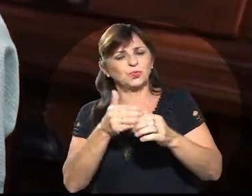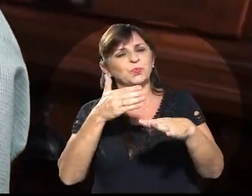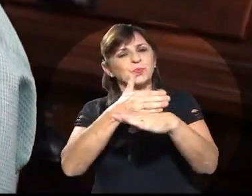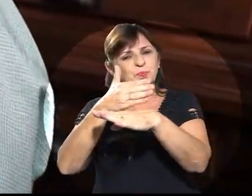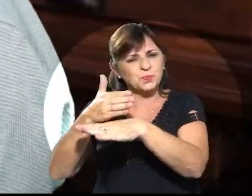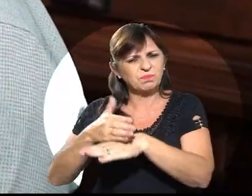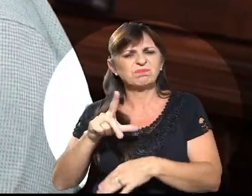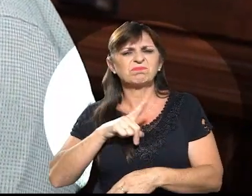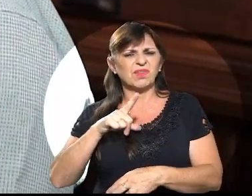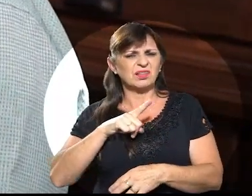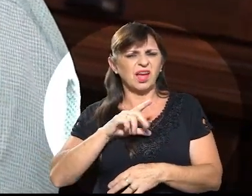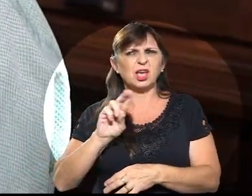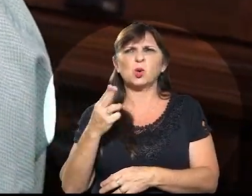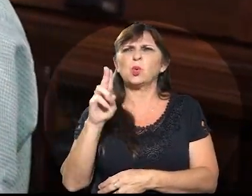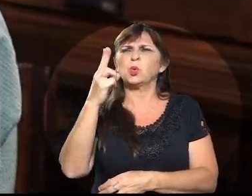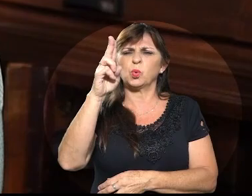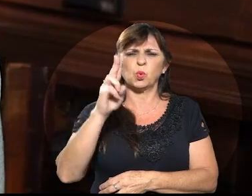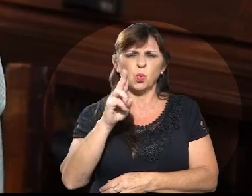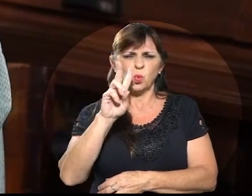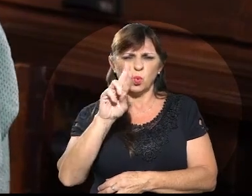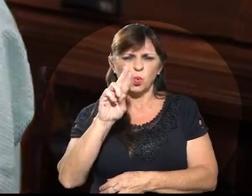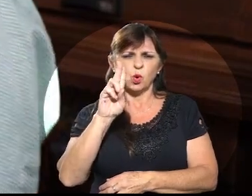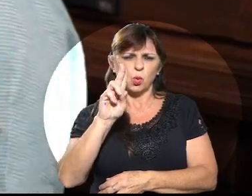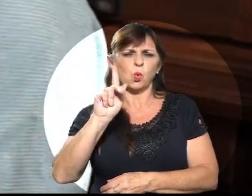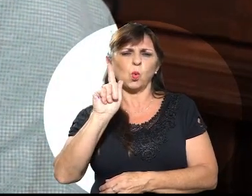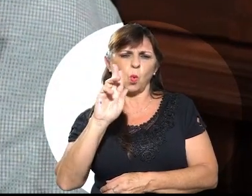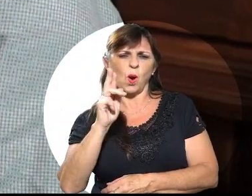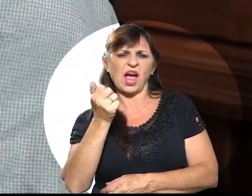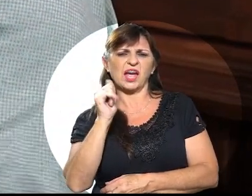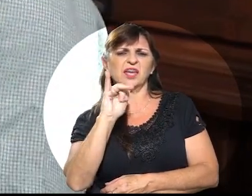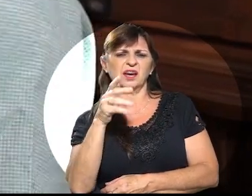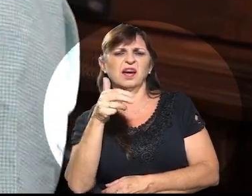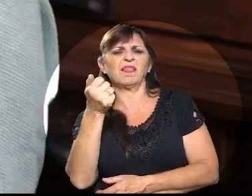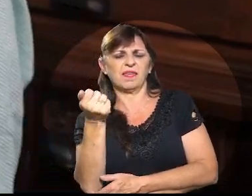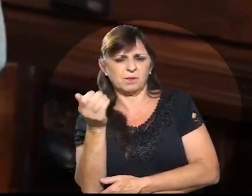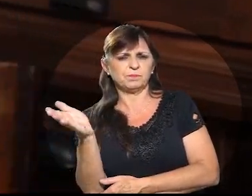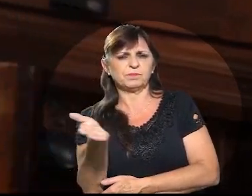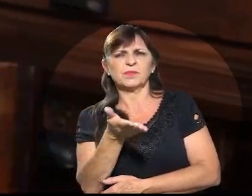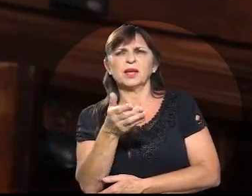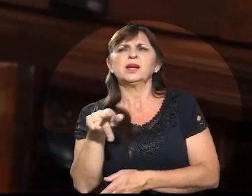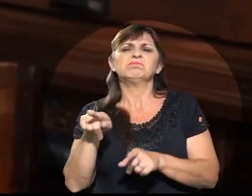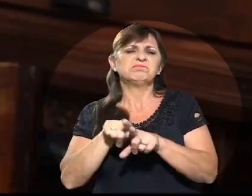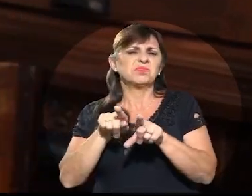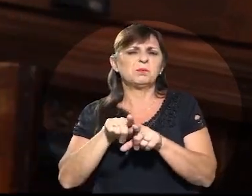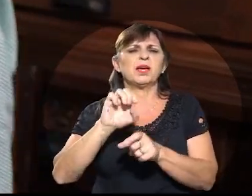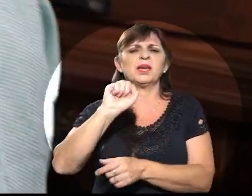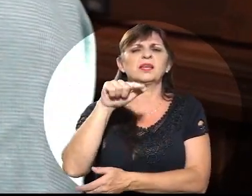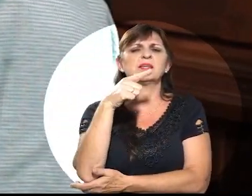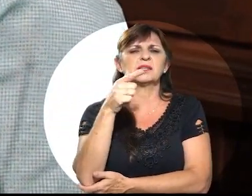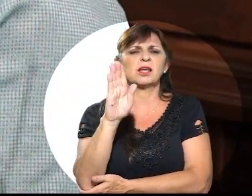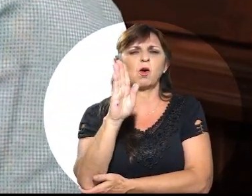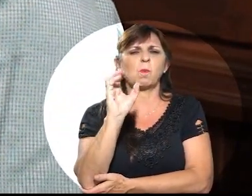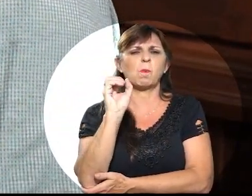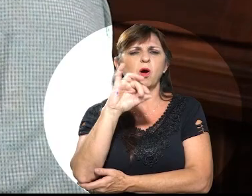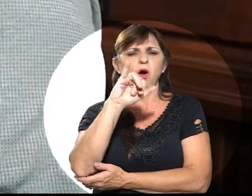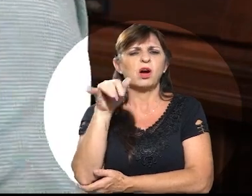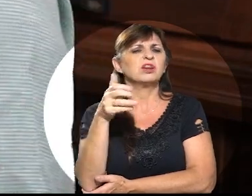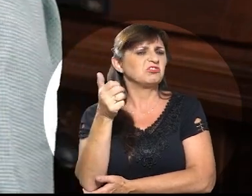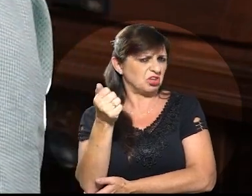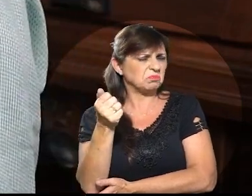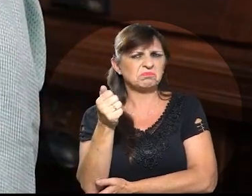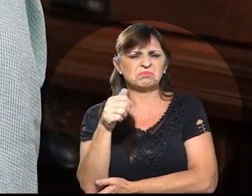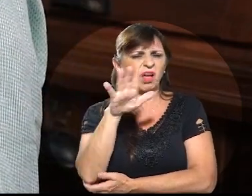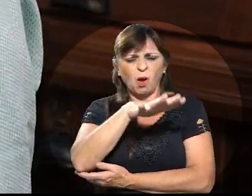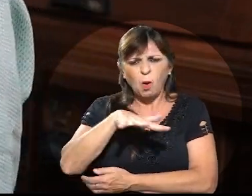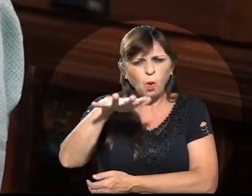as regiões de fronteira. Nossa. Foz do Iguaçu é muito forte. Esta comunidade, ela é muito forte. A culinária, a gente sabe que a